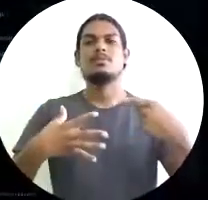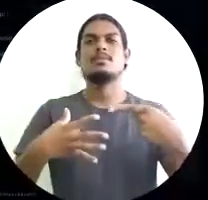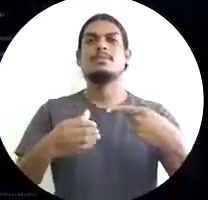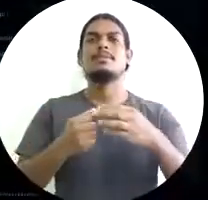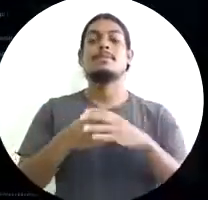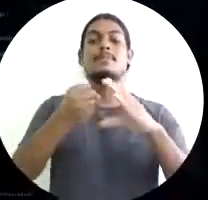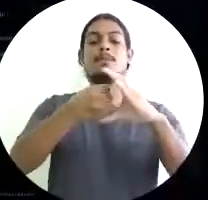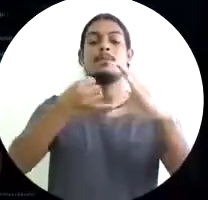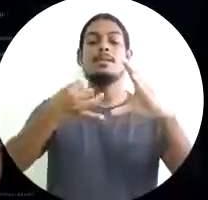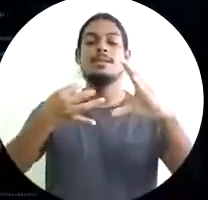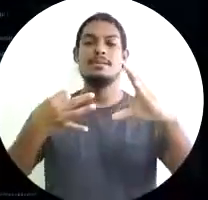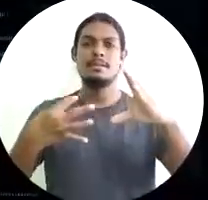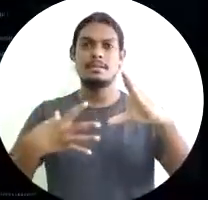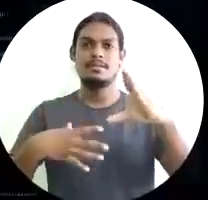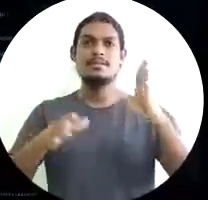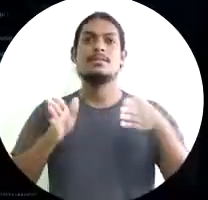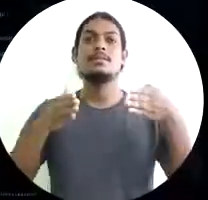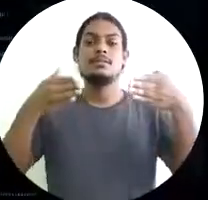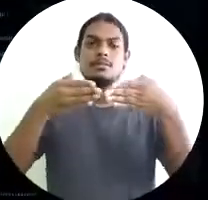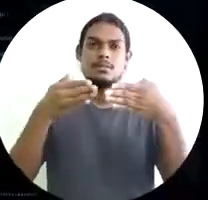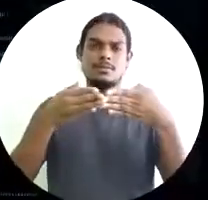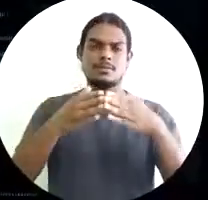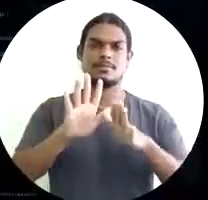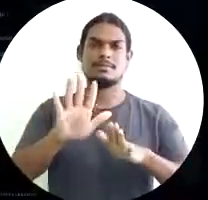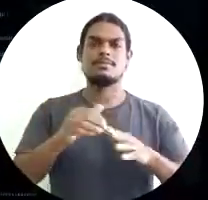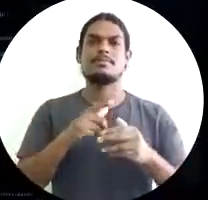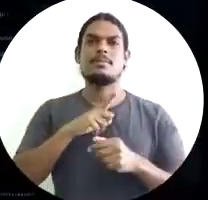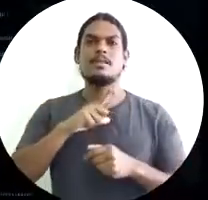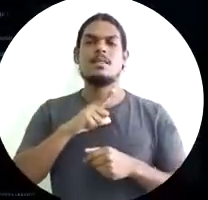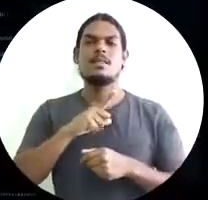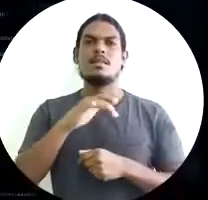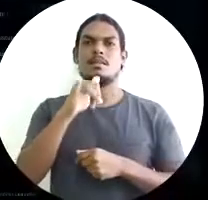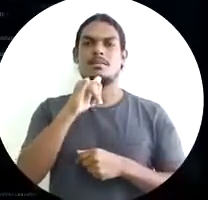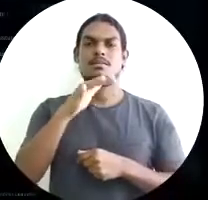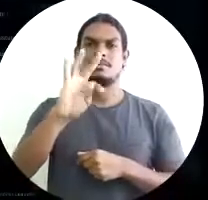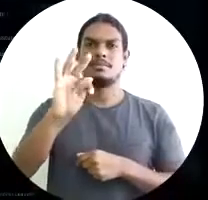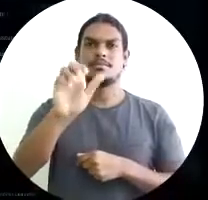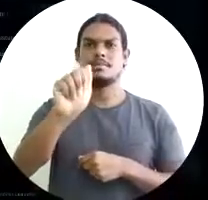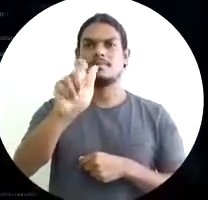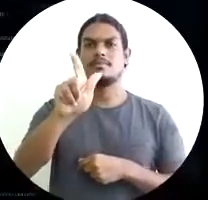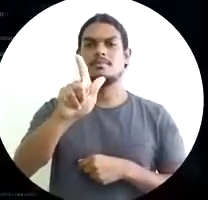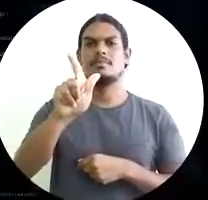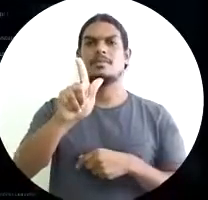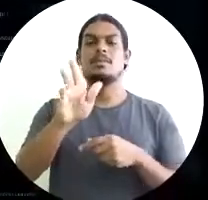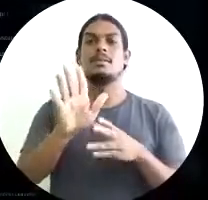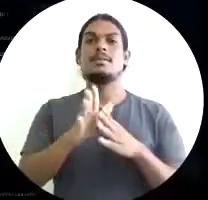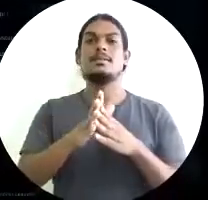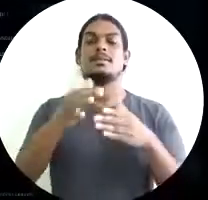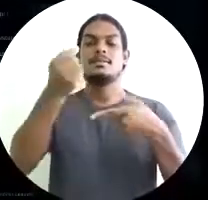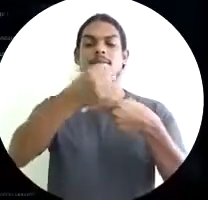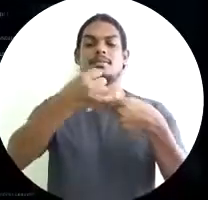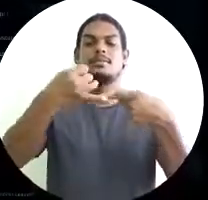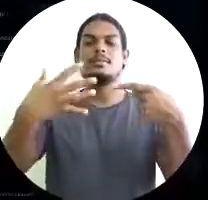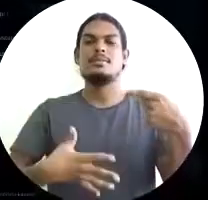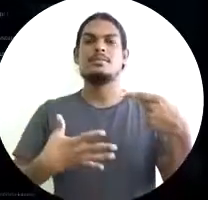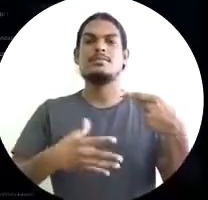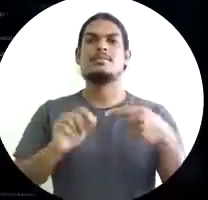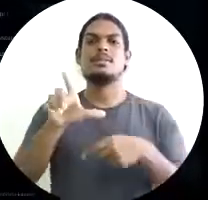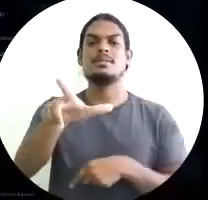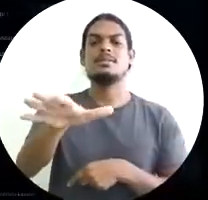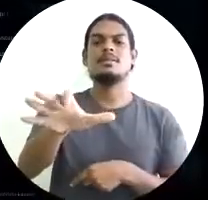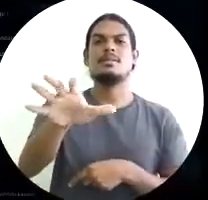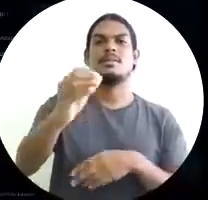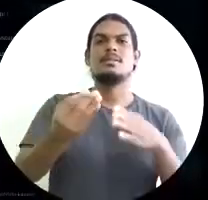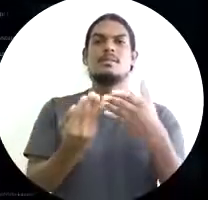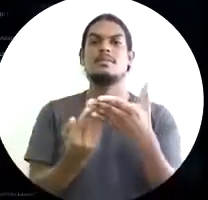estados. Os seus estados é o quê? Você tem uma tag link, beleza, ela é uma tag link. Ela vai, se eu clicar nela, ela vai para outro documento